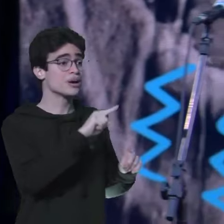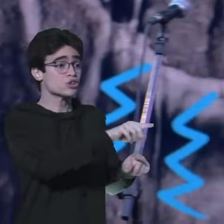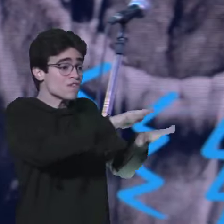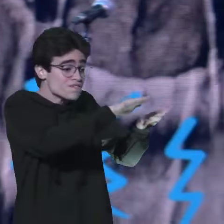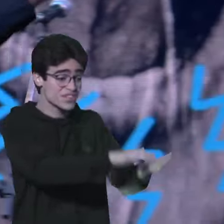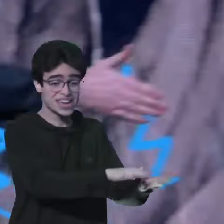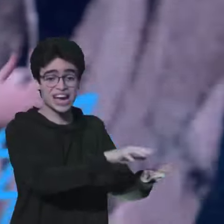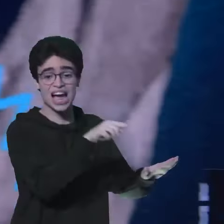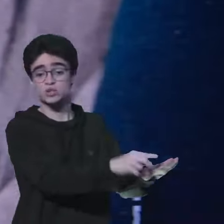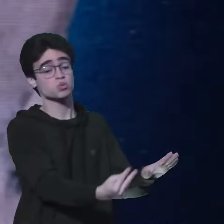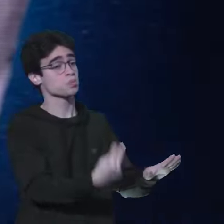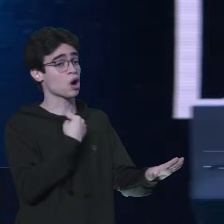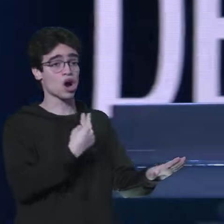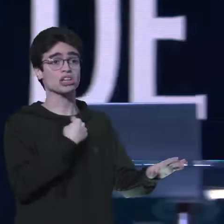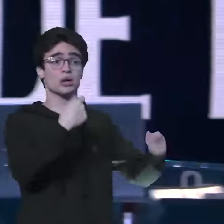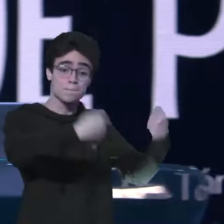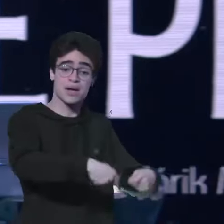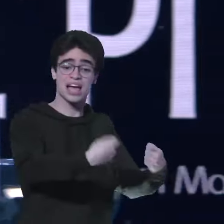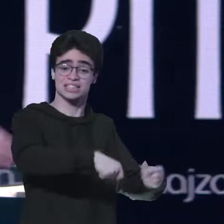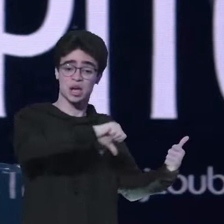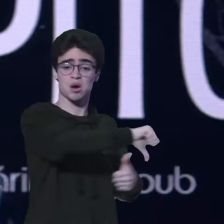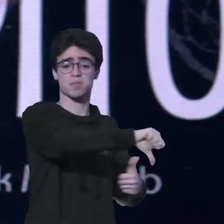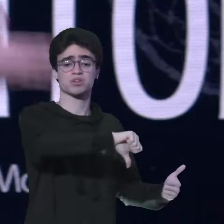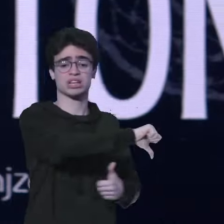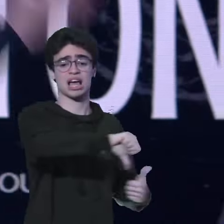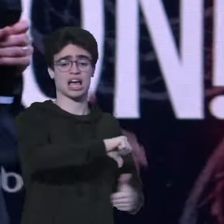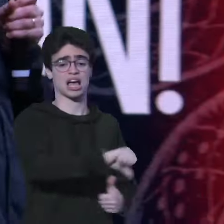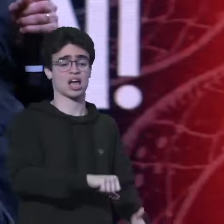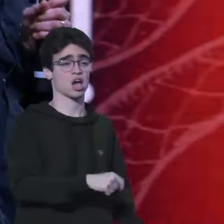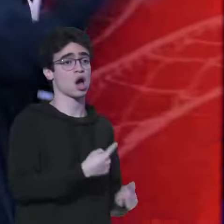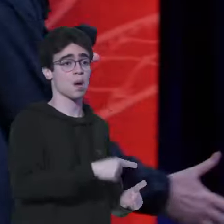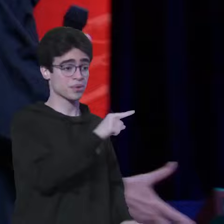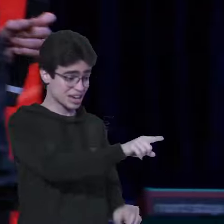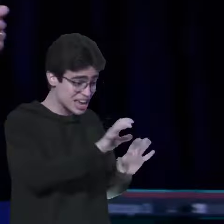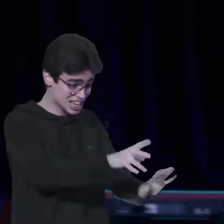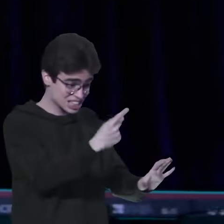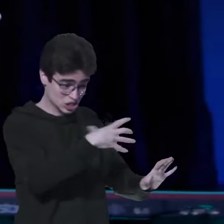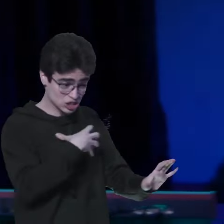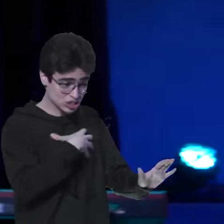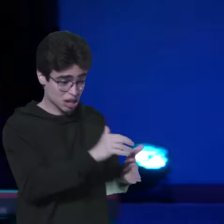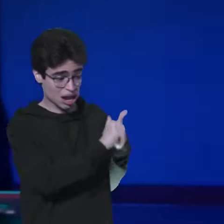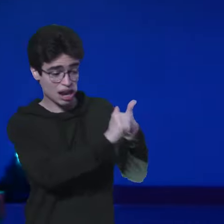pode permanecer do jeito que você está, porque isso está te levando para o inferno.